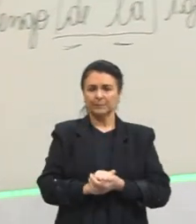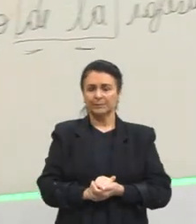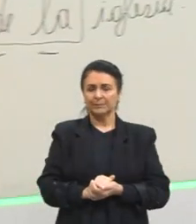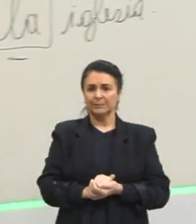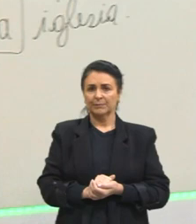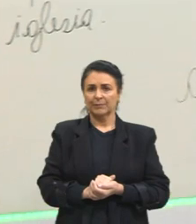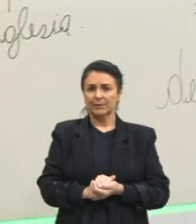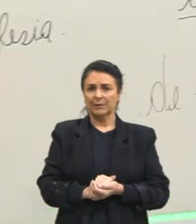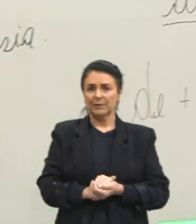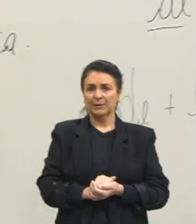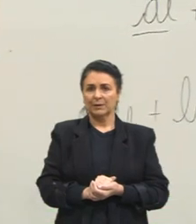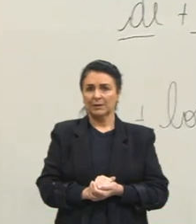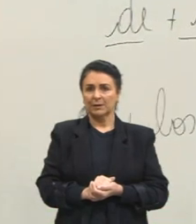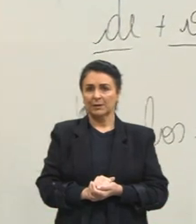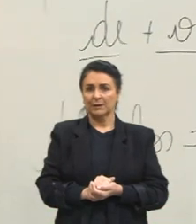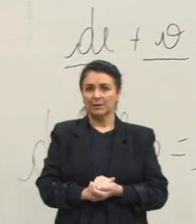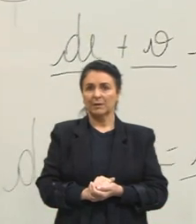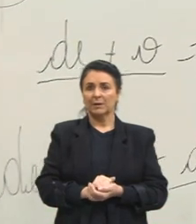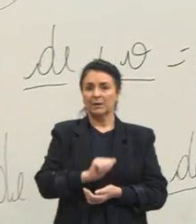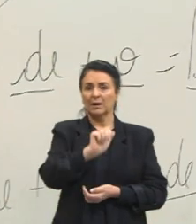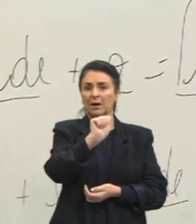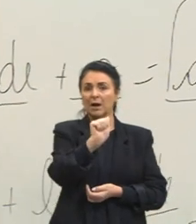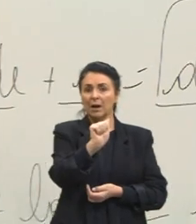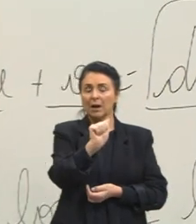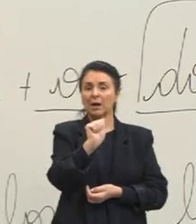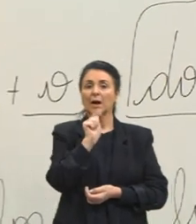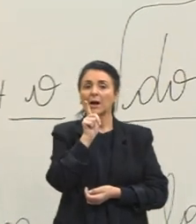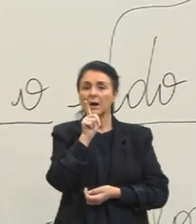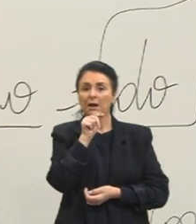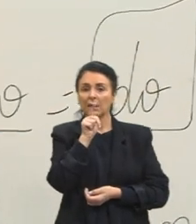e eu posso falar a água